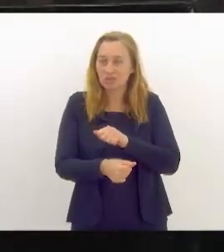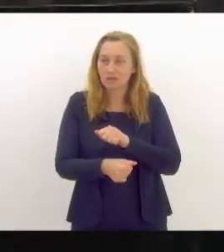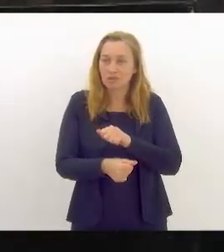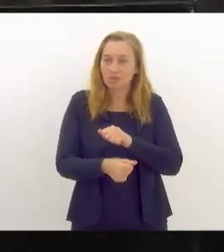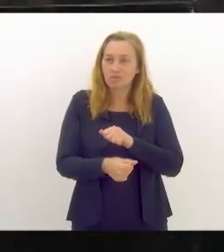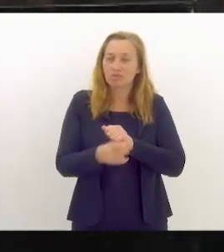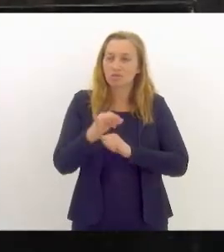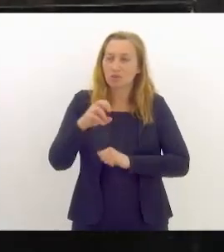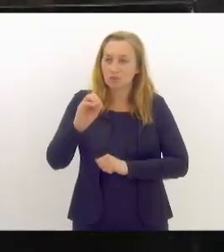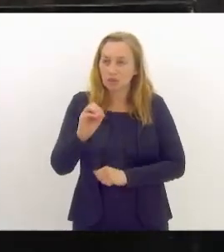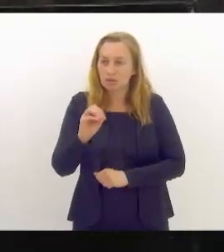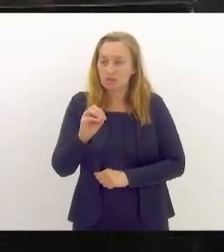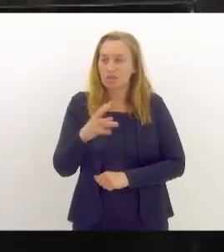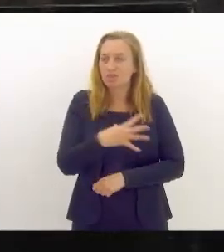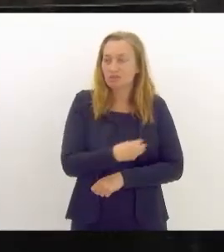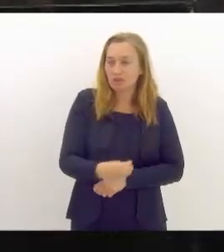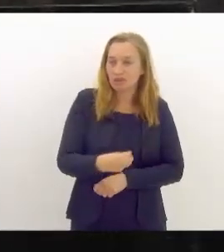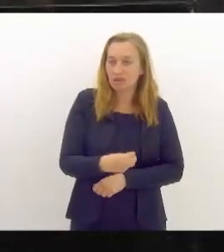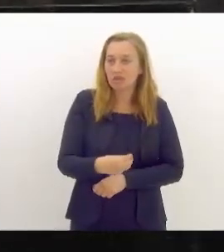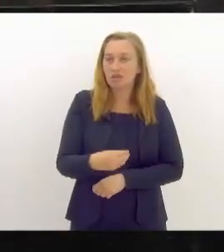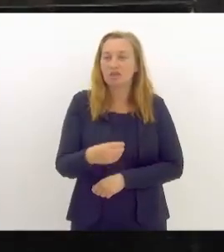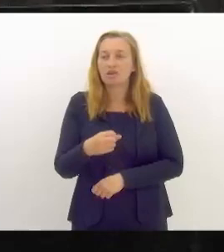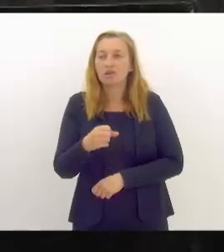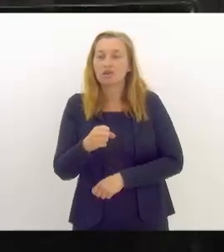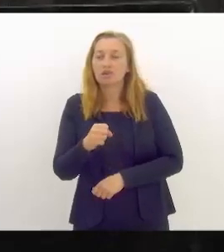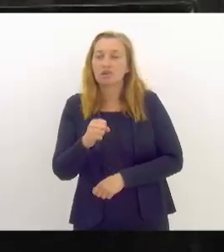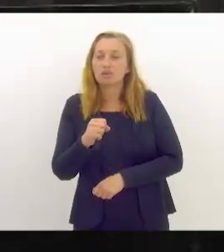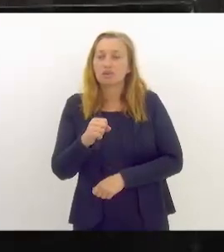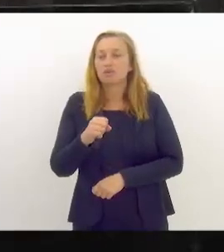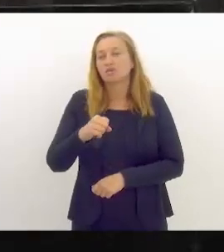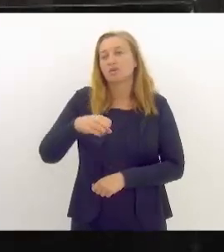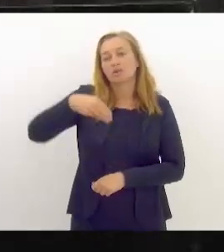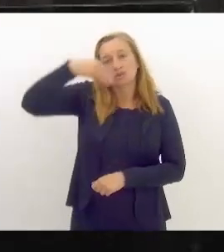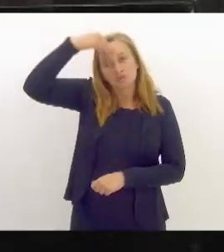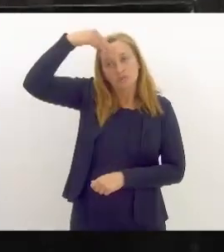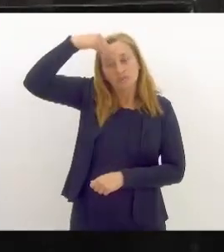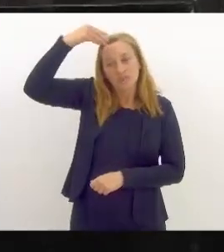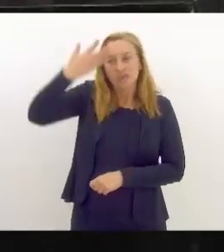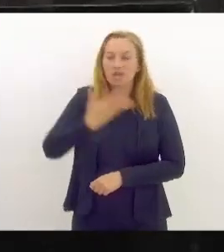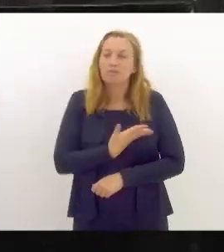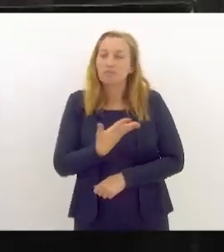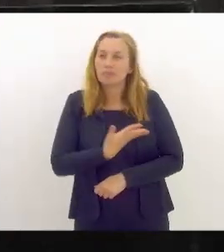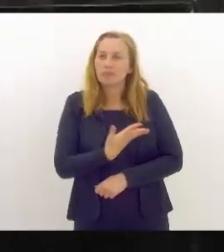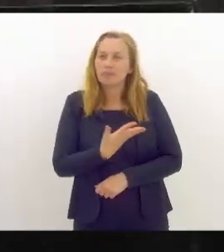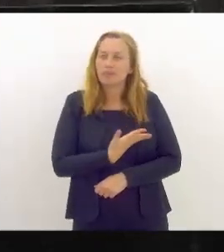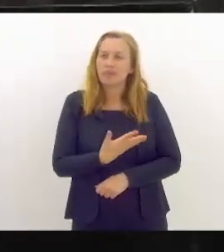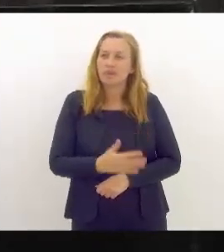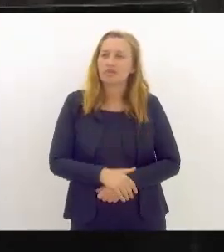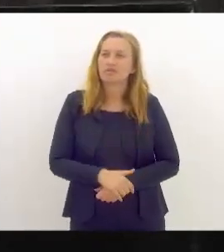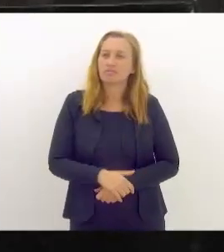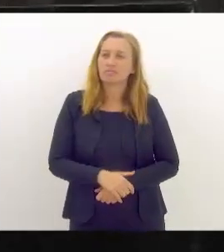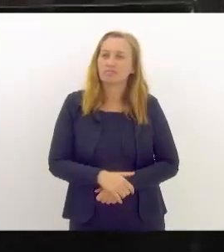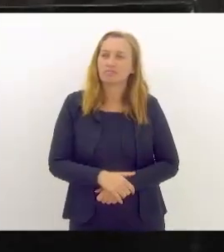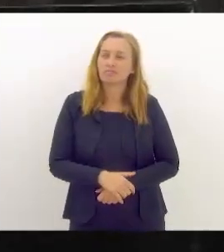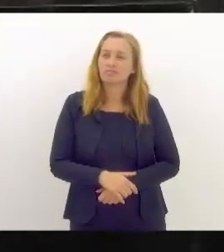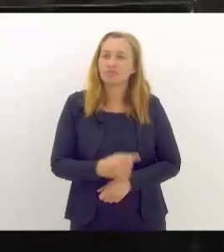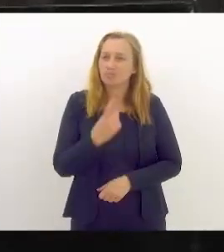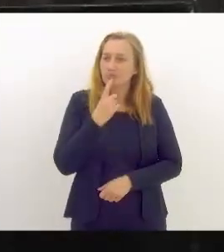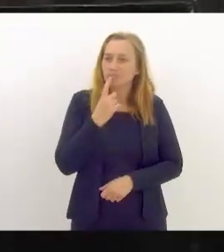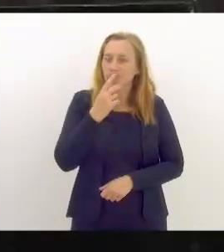como filha como sobrinha como amiga como líder está próximo de pessoas